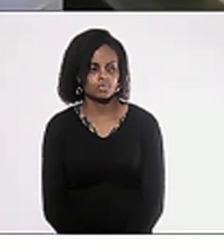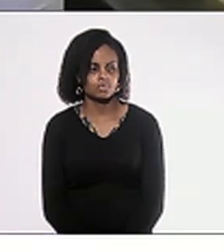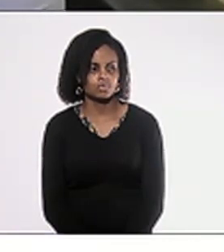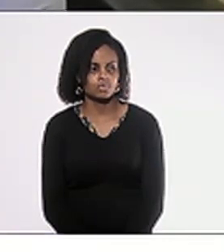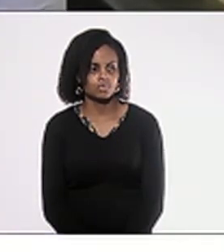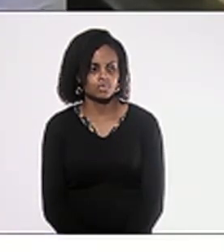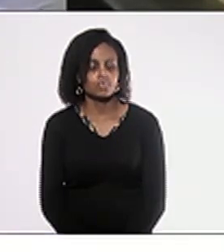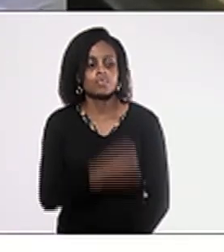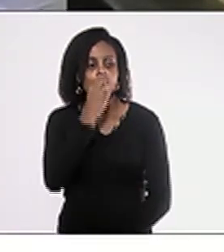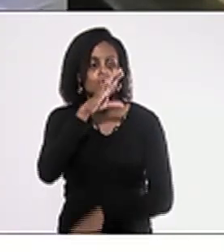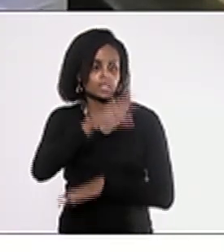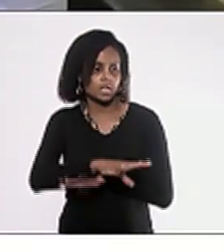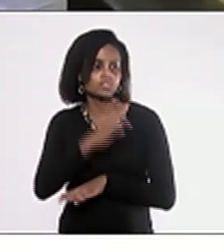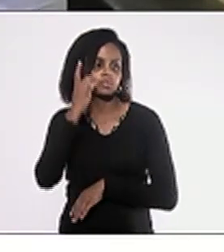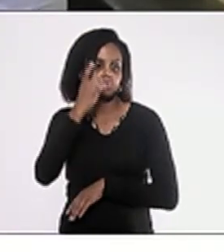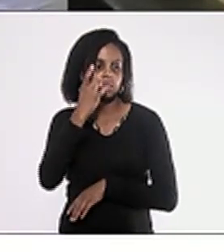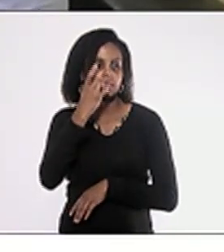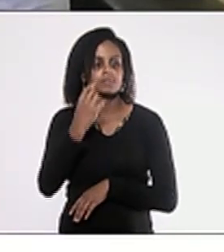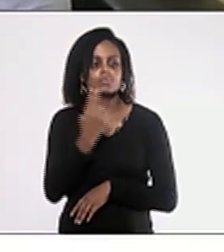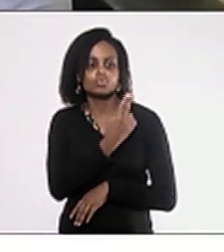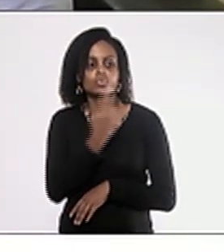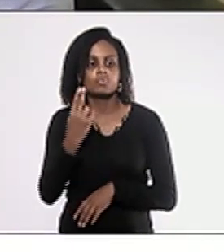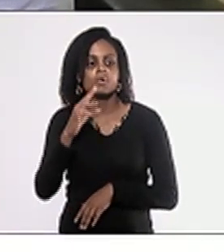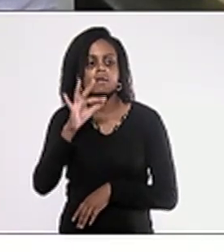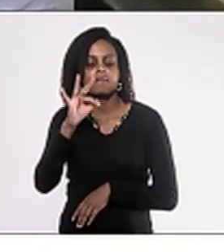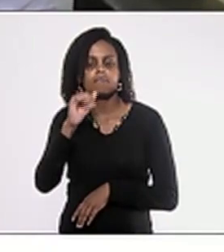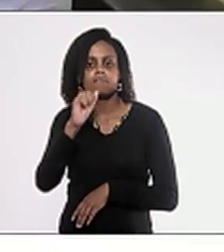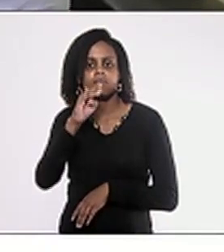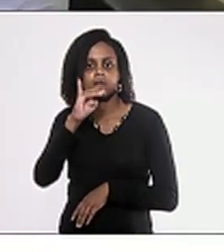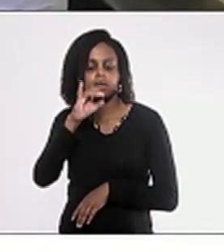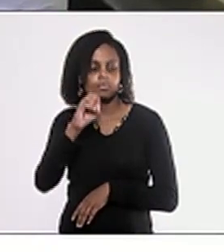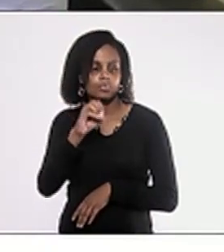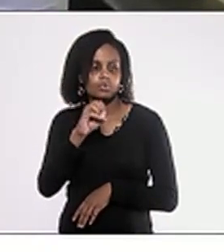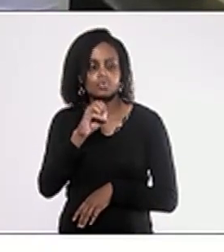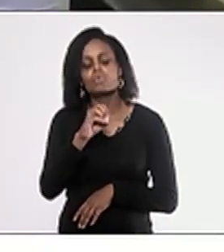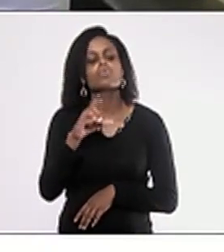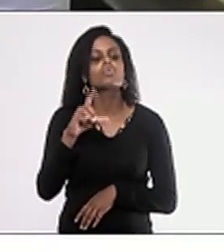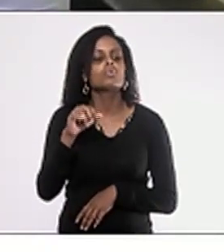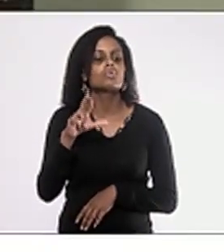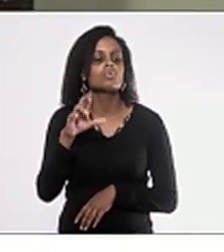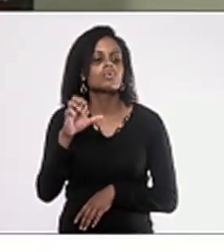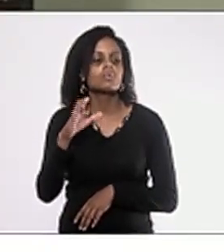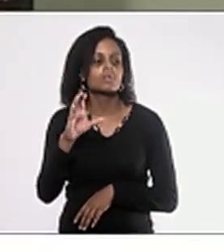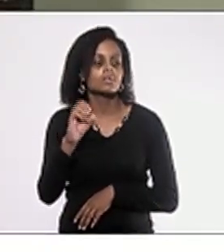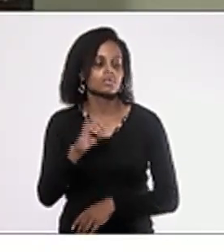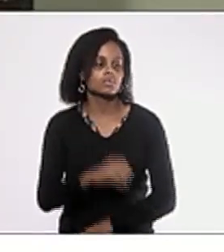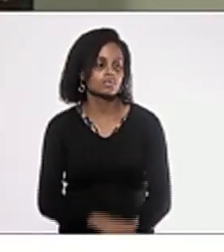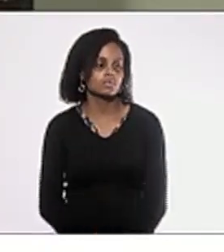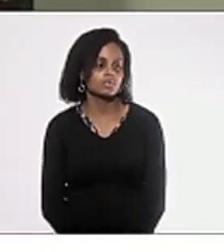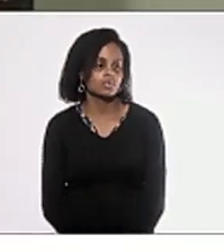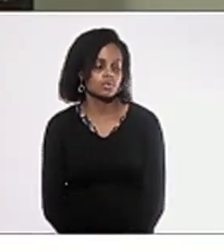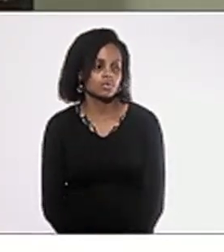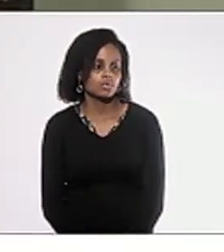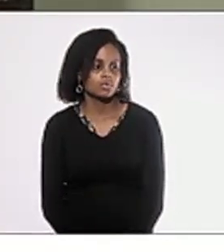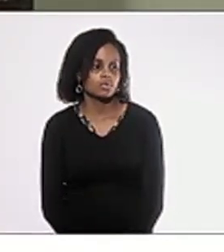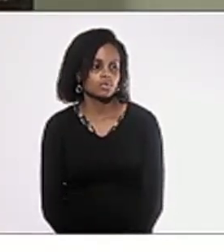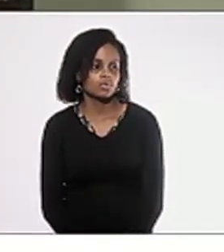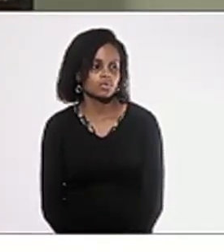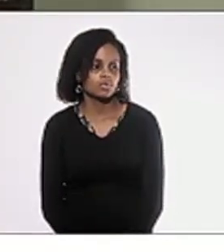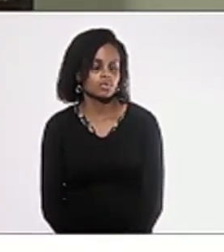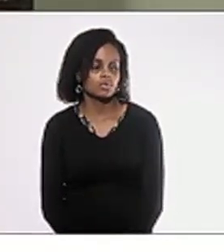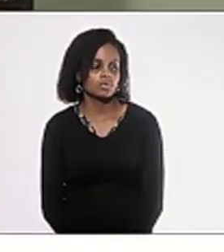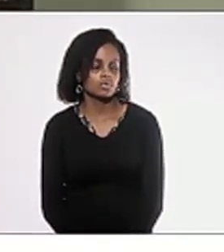Boa tarde, deputado. Meu nome é Fábio Lugão, sou advogado do contencioso administrativo lá da SEDAI. Quanto à